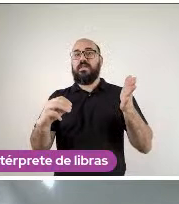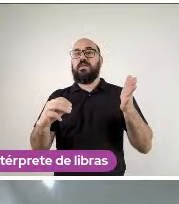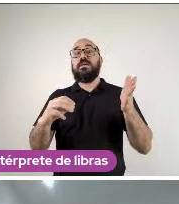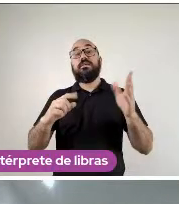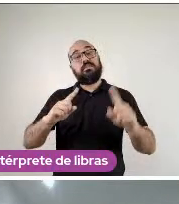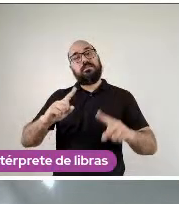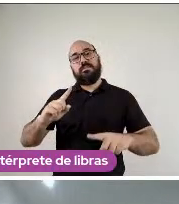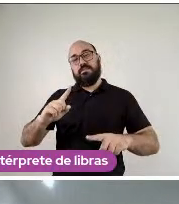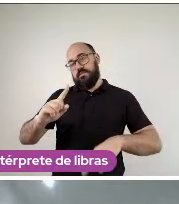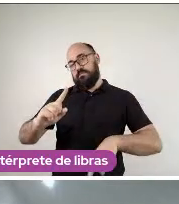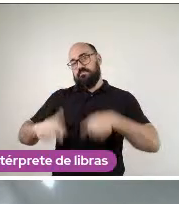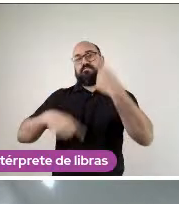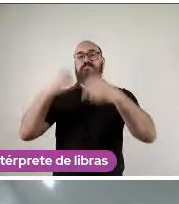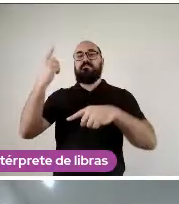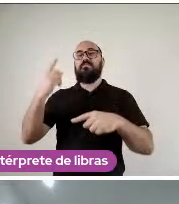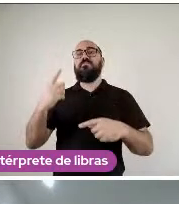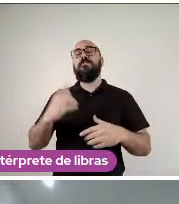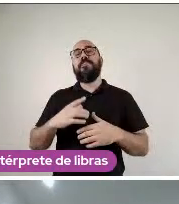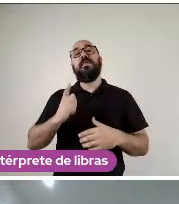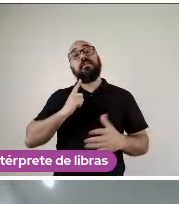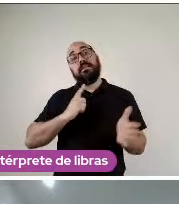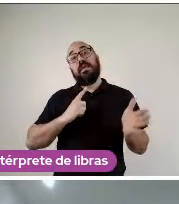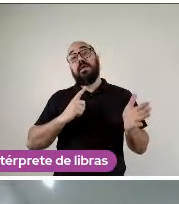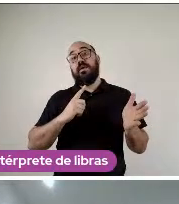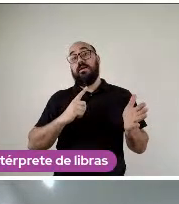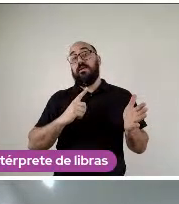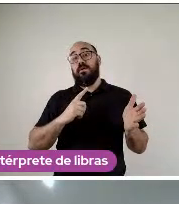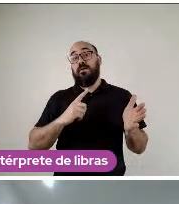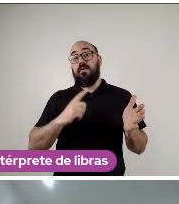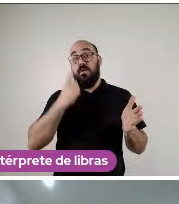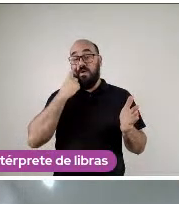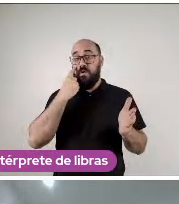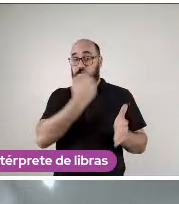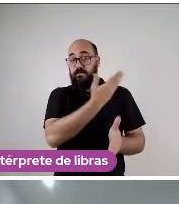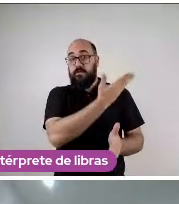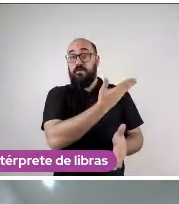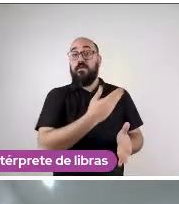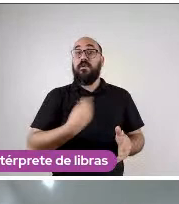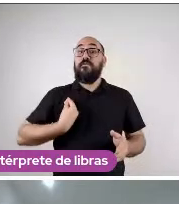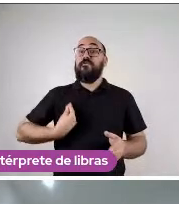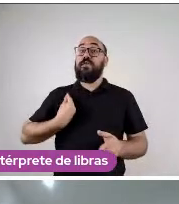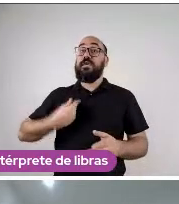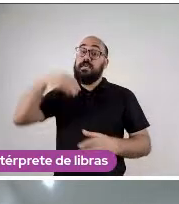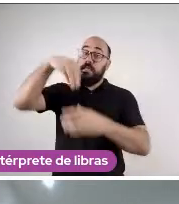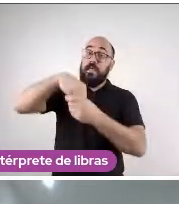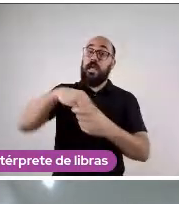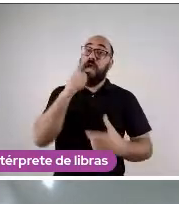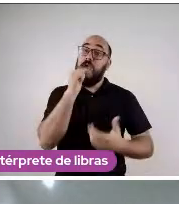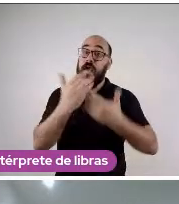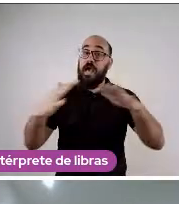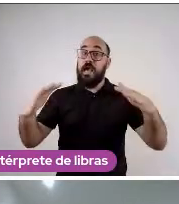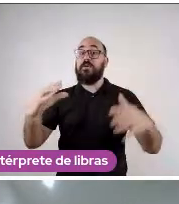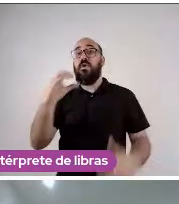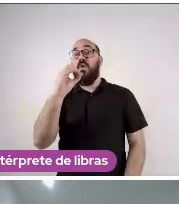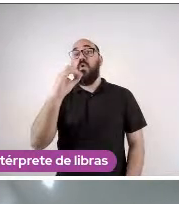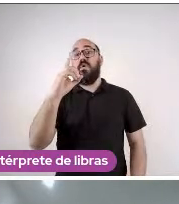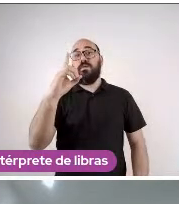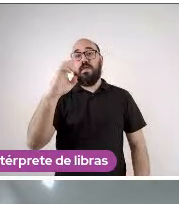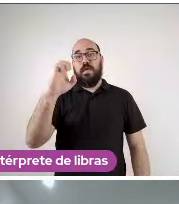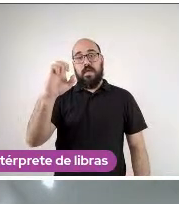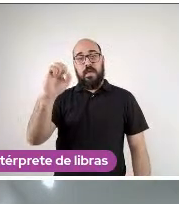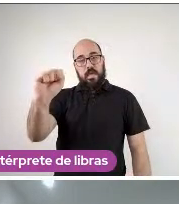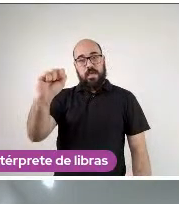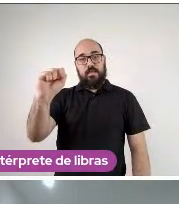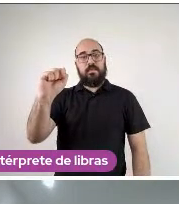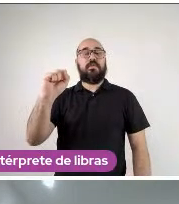evento, ele fala sobre o ODS 14, Vida na Água. Eu gostaria só de destacar também ODS-17, que são as parcerias